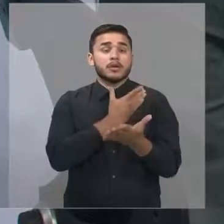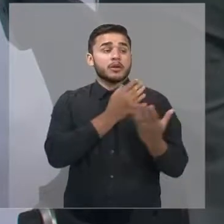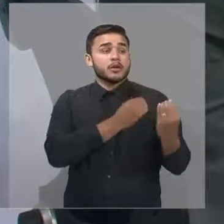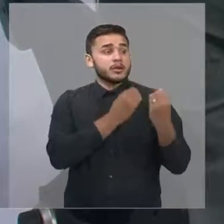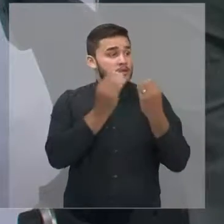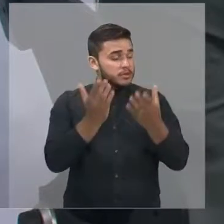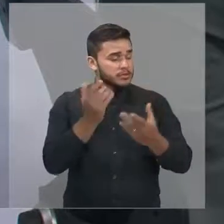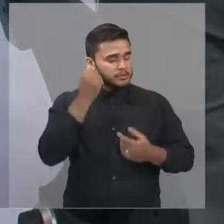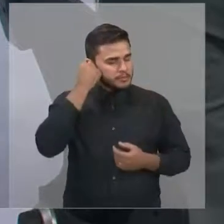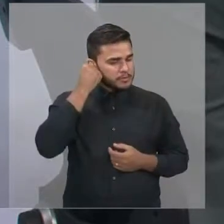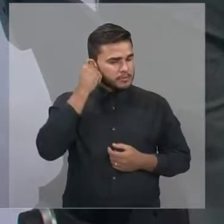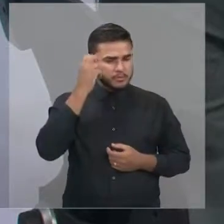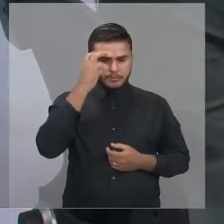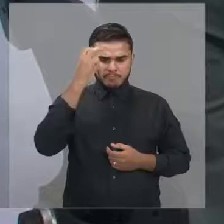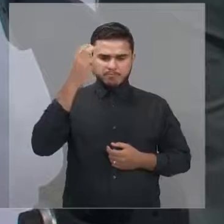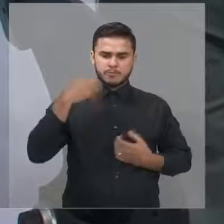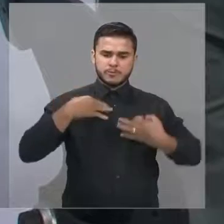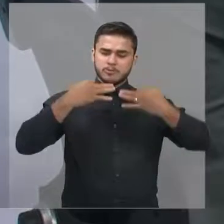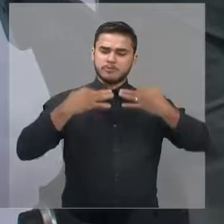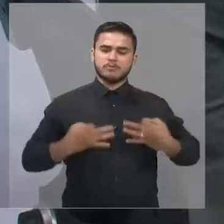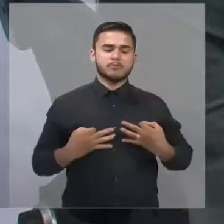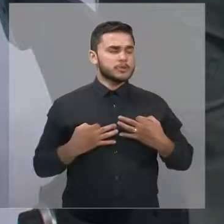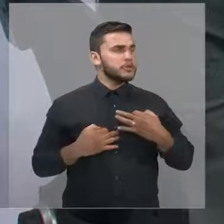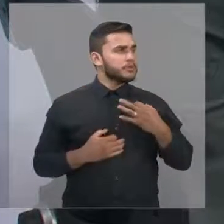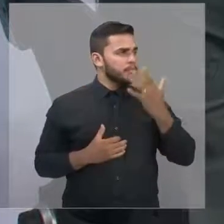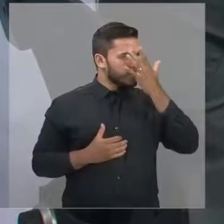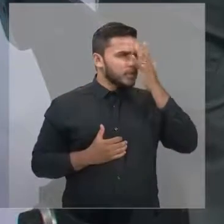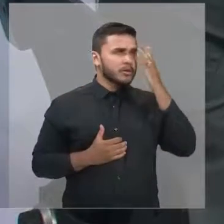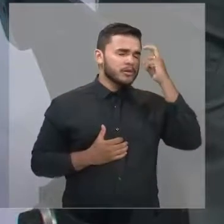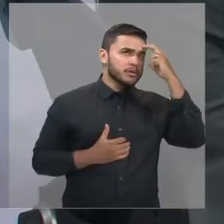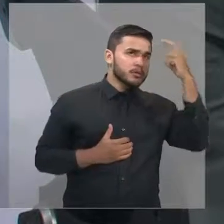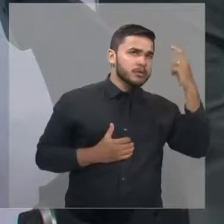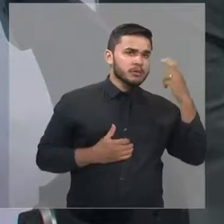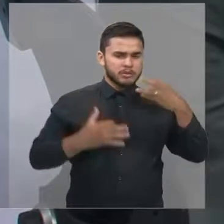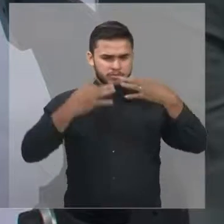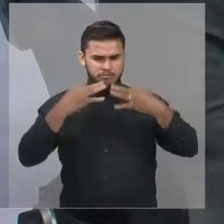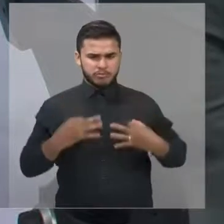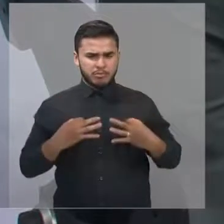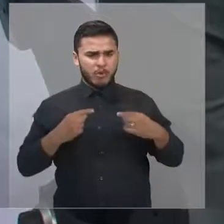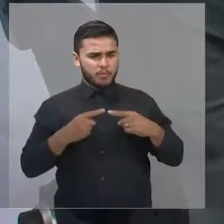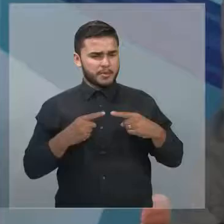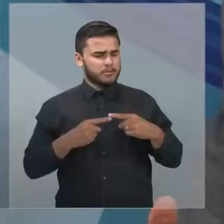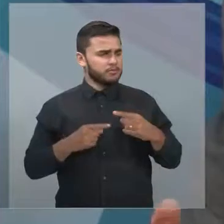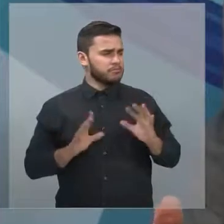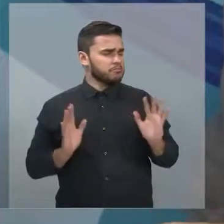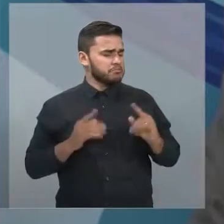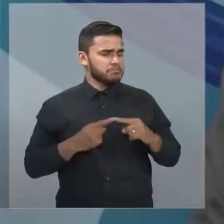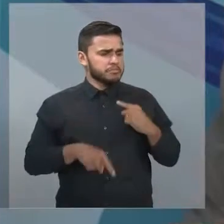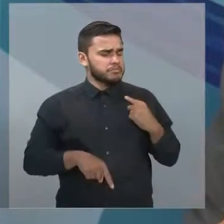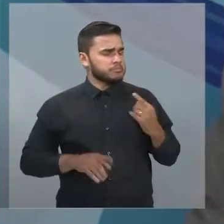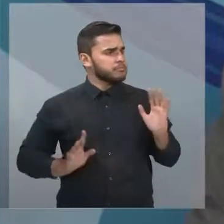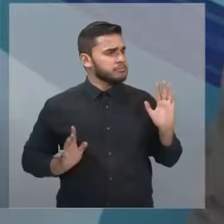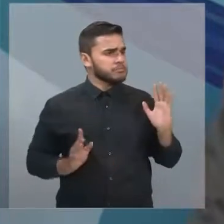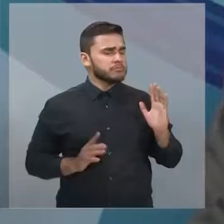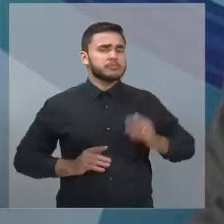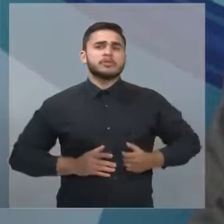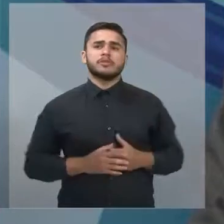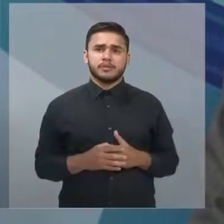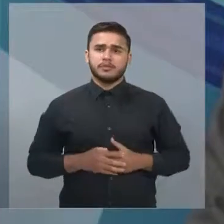a um amigo meu que pensa que intelectual é uma pessoa íntegra. E esse autor-historiador